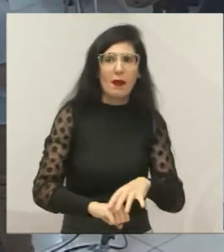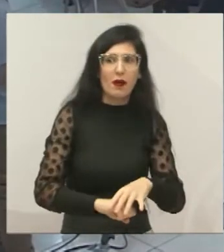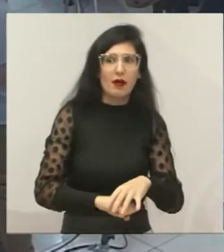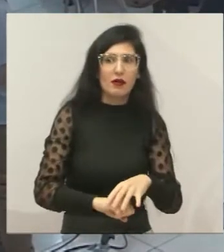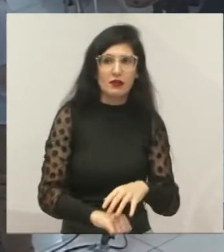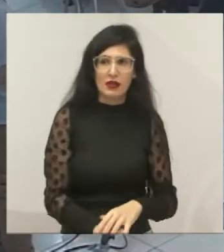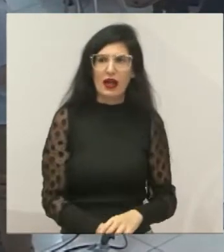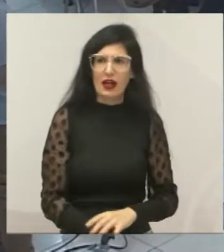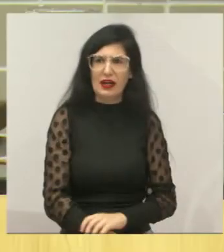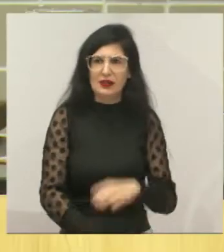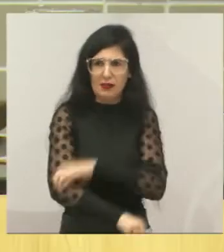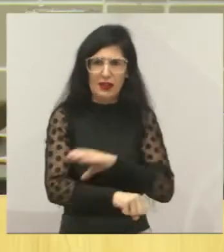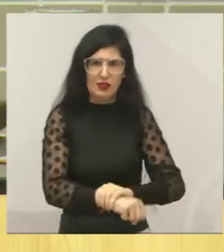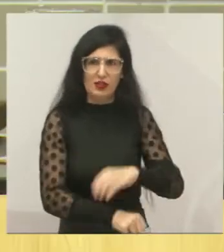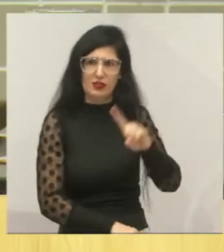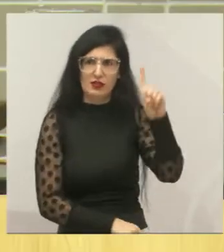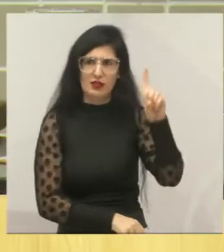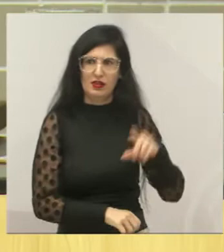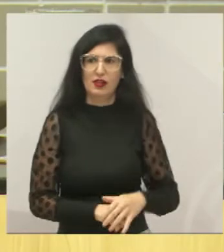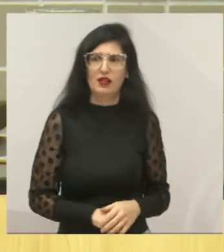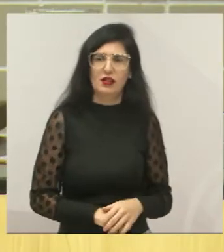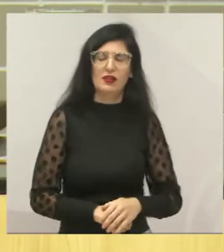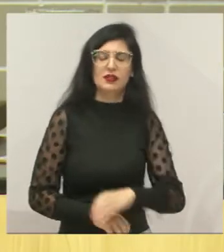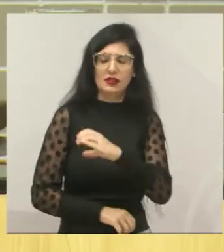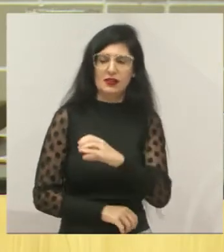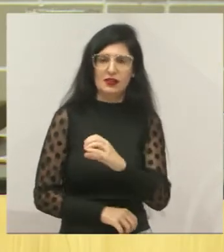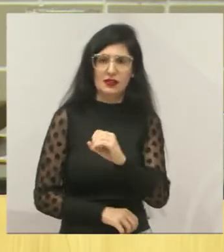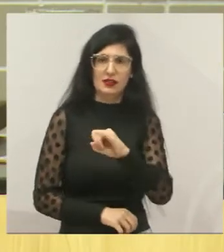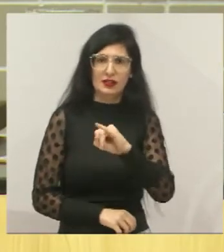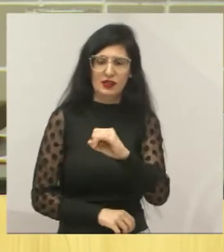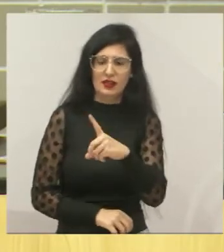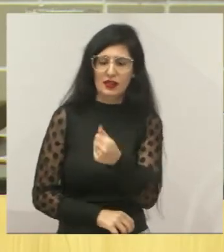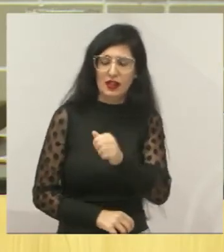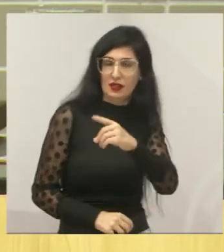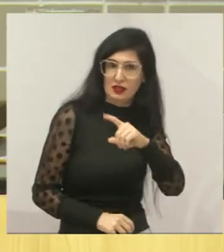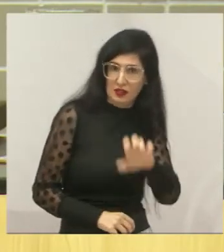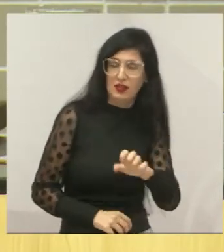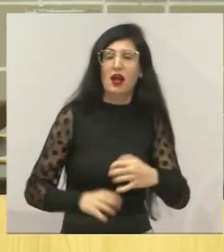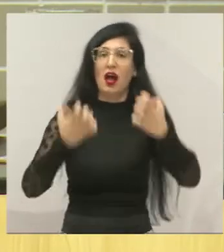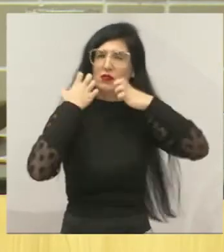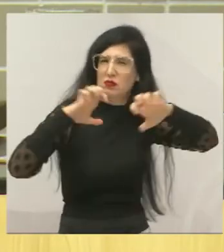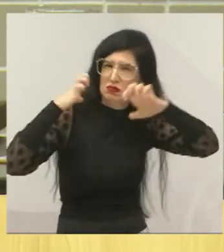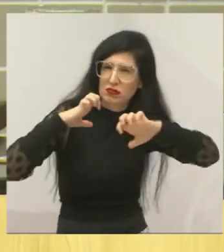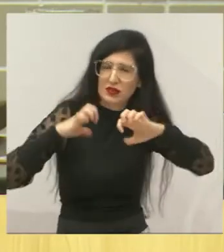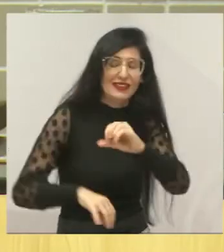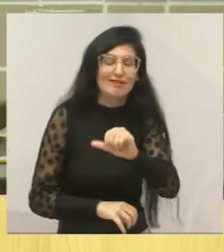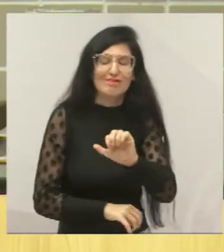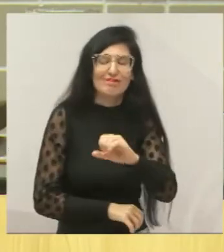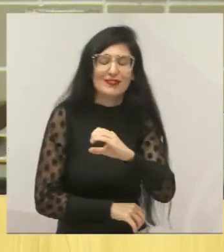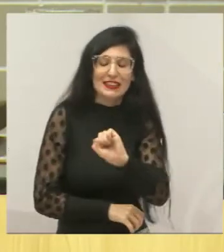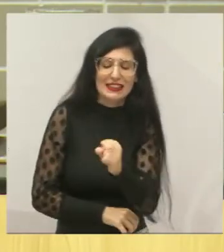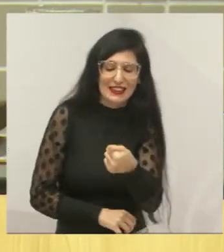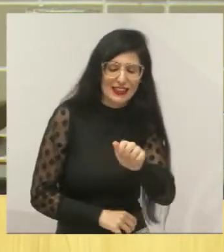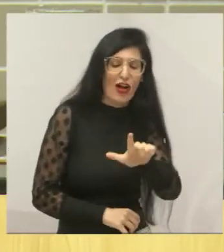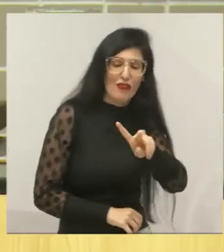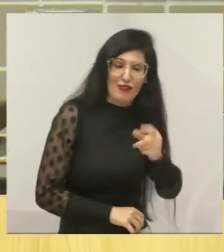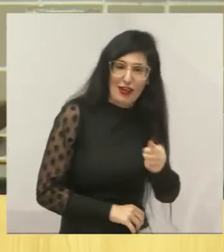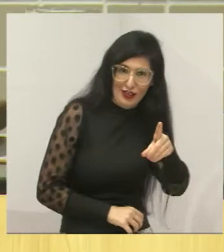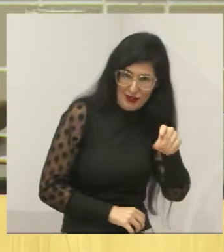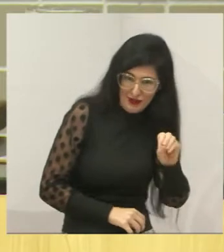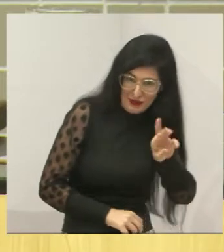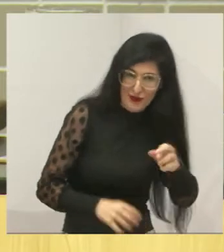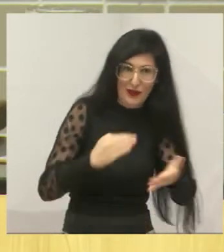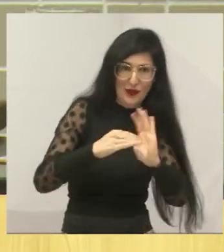bairro Cidade Salvador, filiada à Igreja Evangélica Assembleia de Deus, Ministério de Madureira,